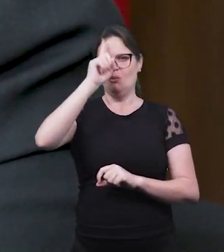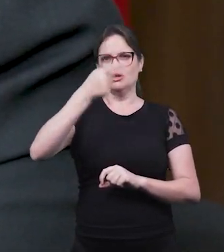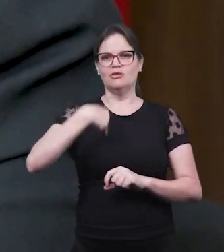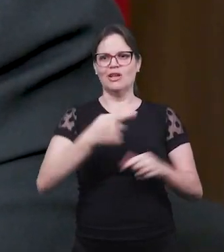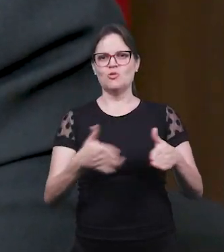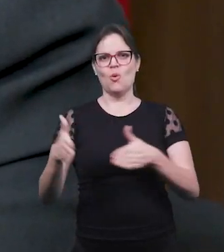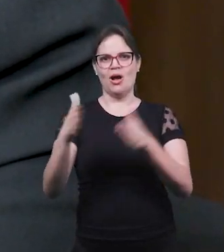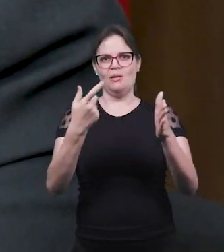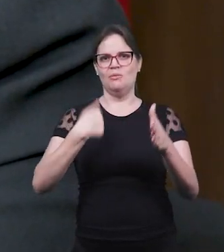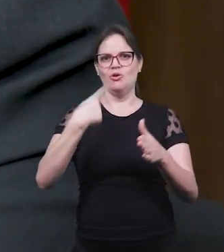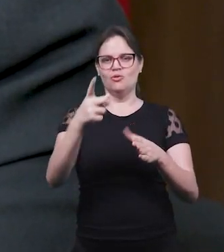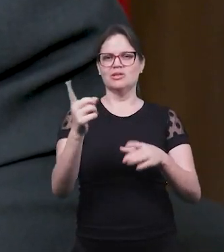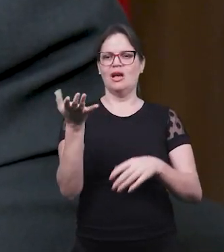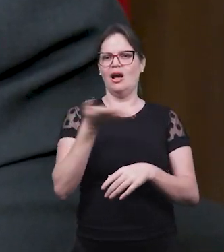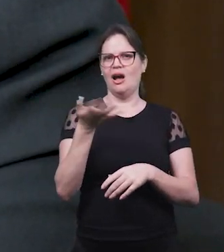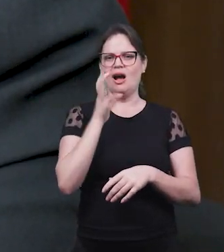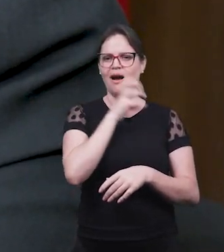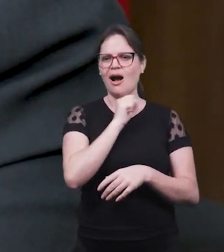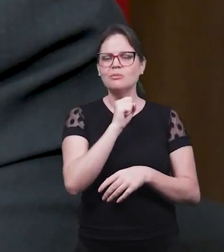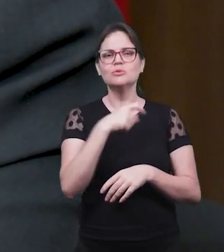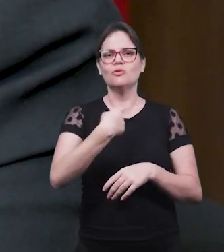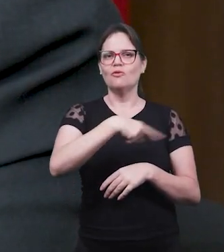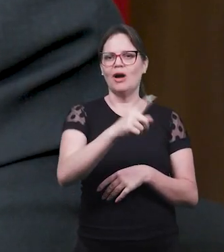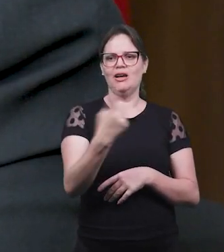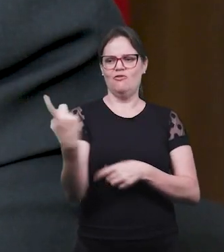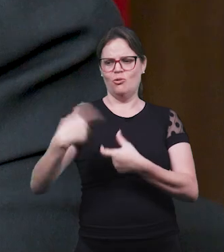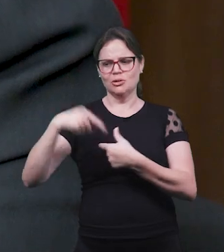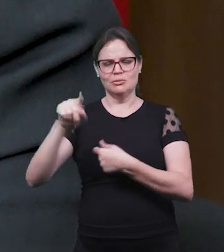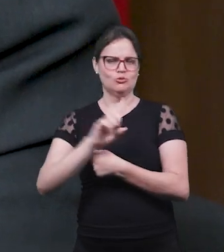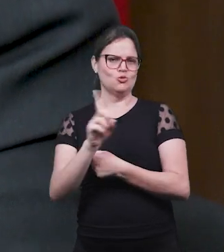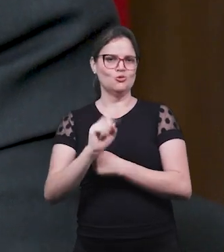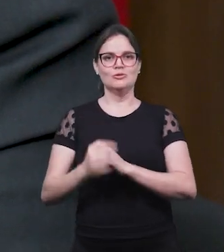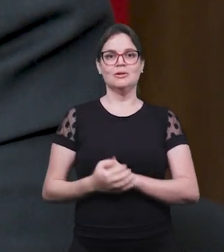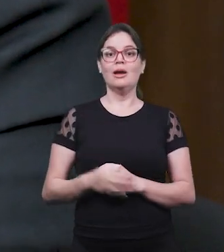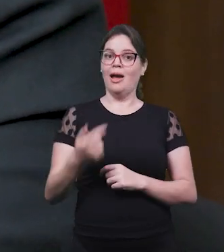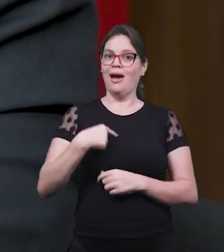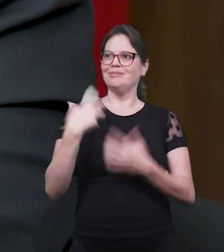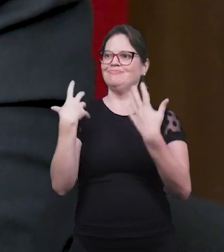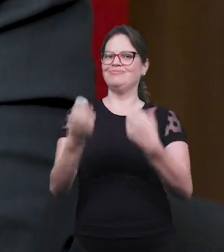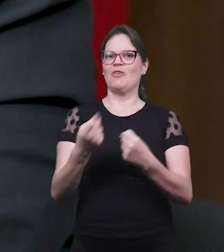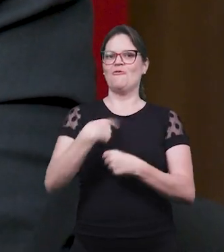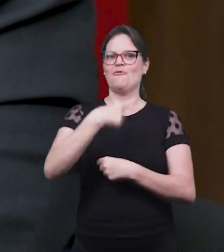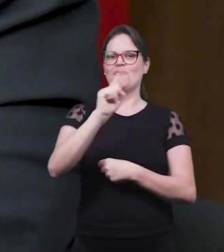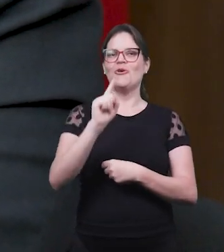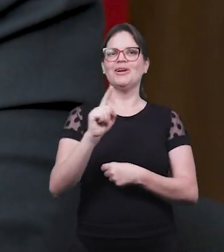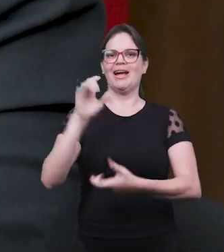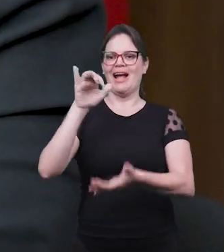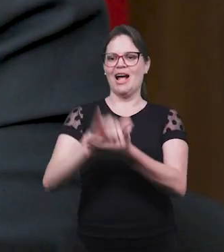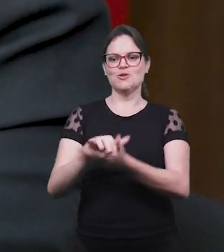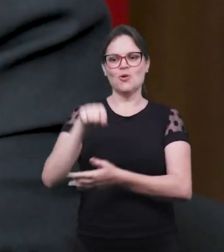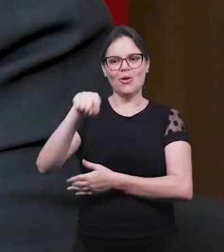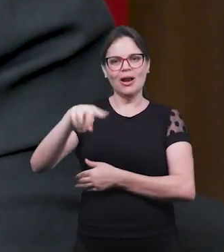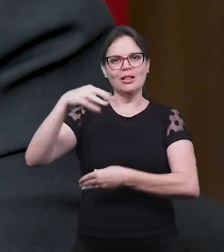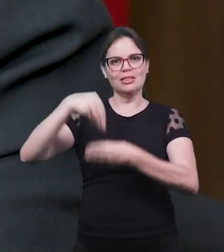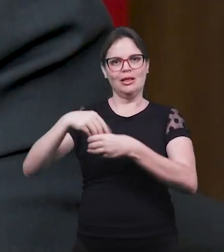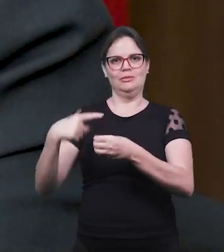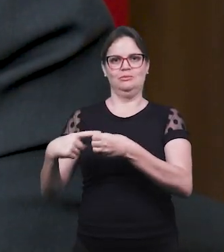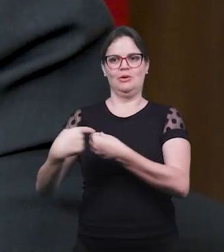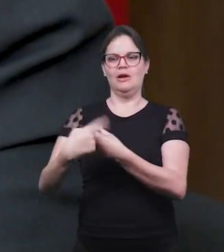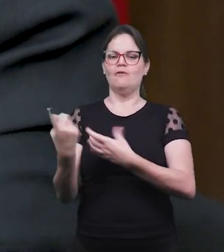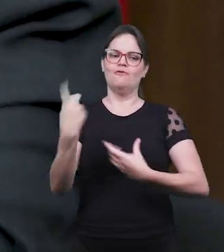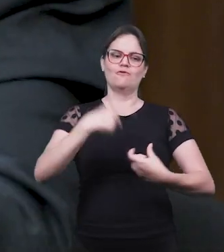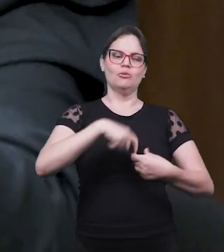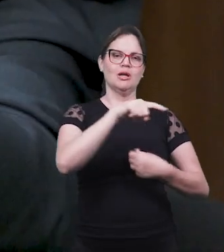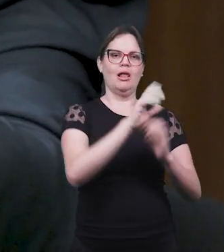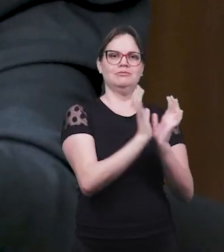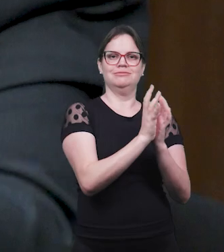eles se casaram ali mesmo, em Catolé do Rocha, com um juiz de paz. Já voltaram para casa casados, para Recife casados, né?